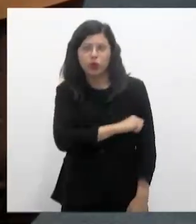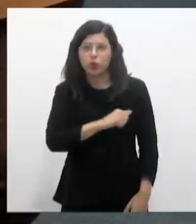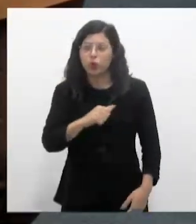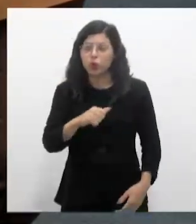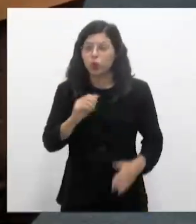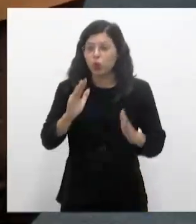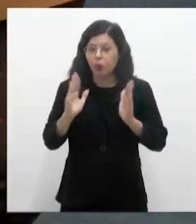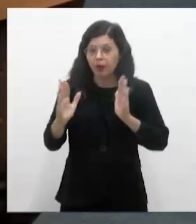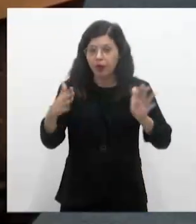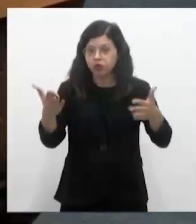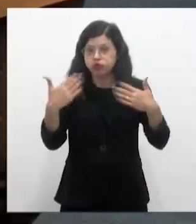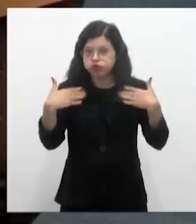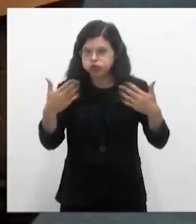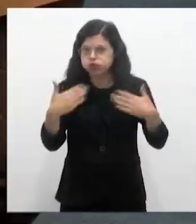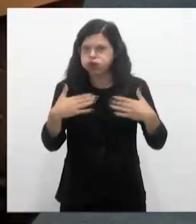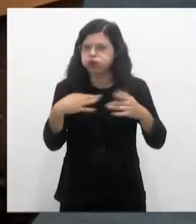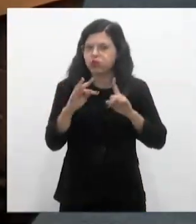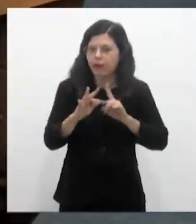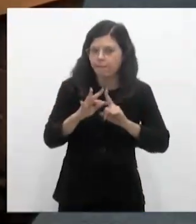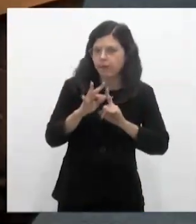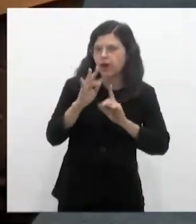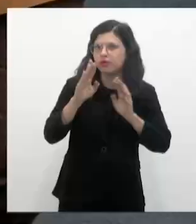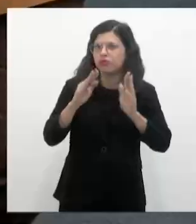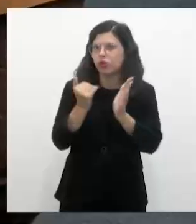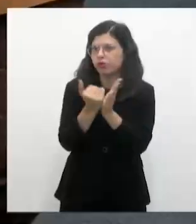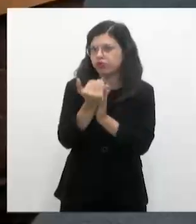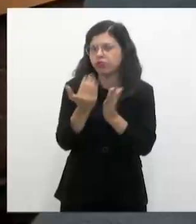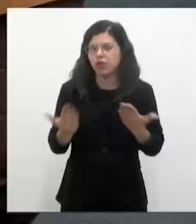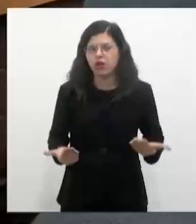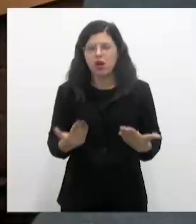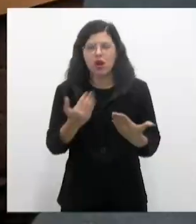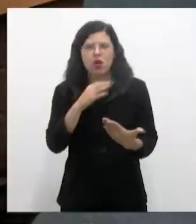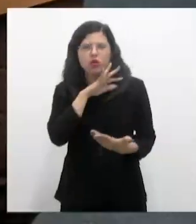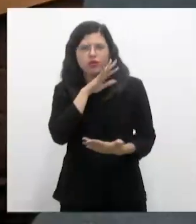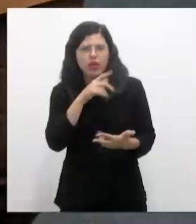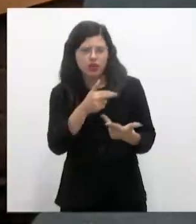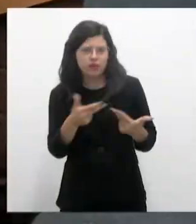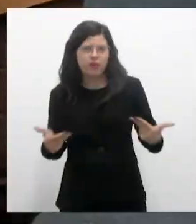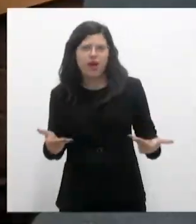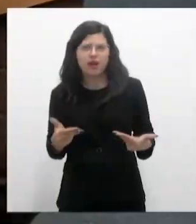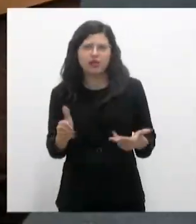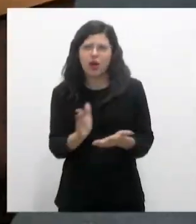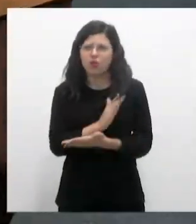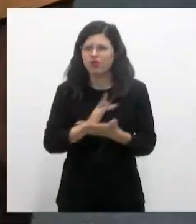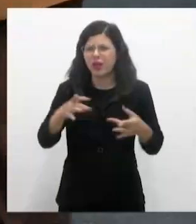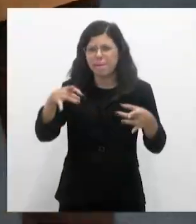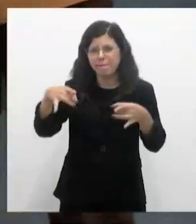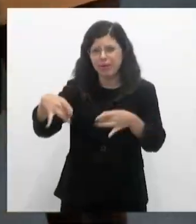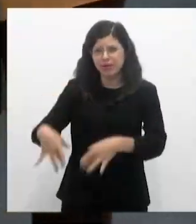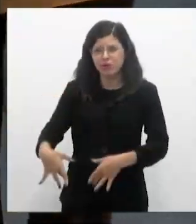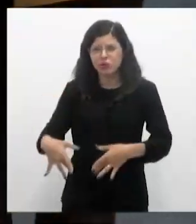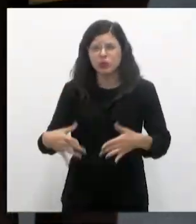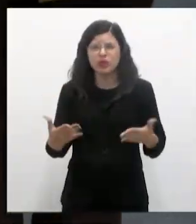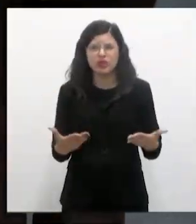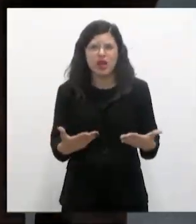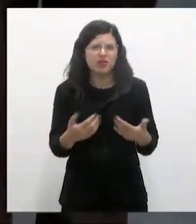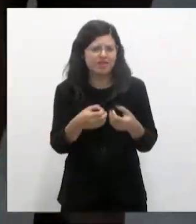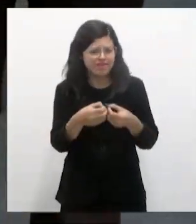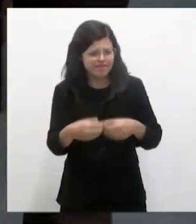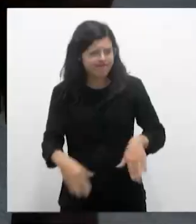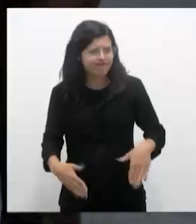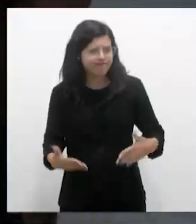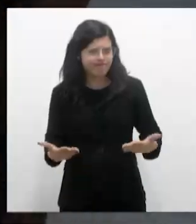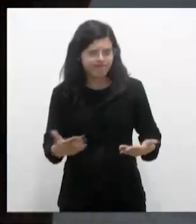altas temperaturas deixam os bichinhos, inclusive que são abandonados, em situação muito degradante